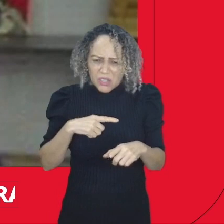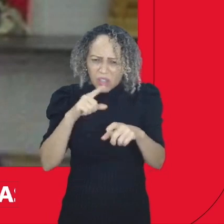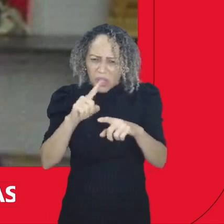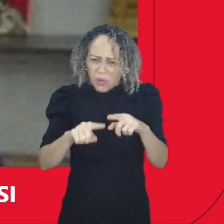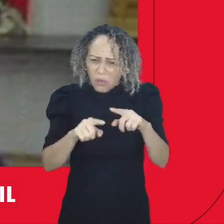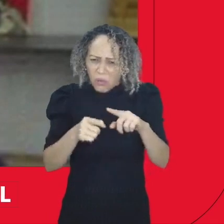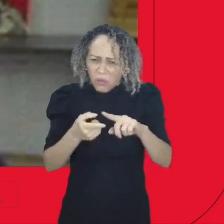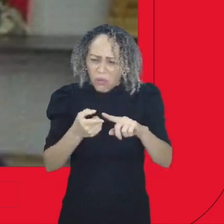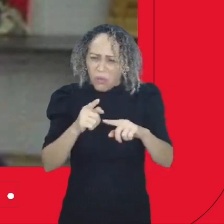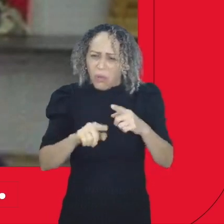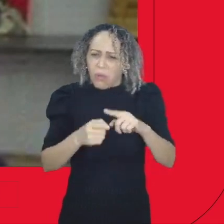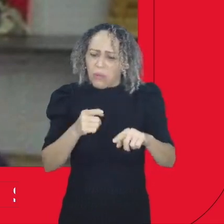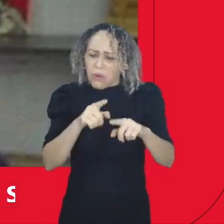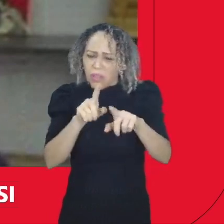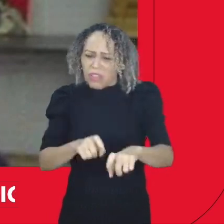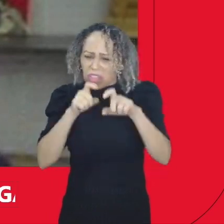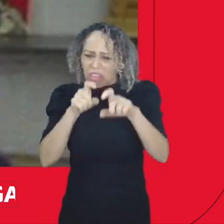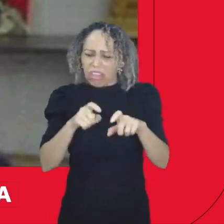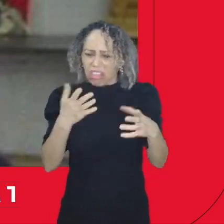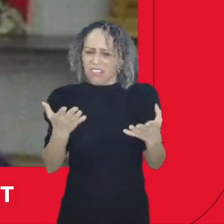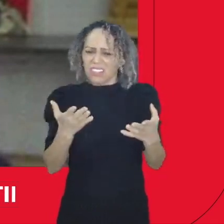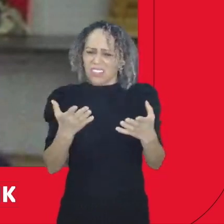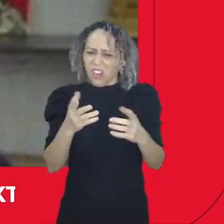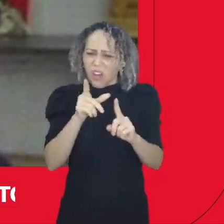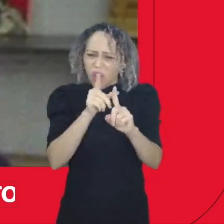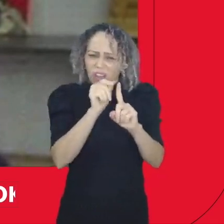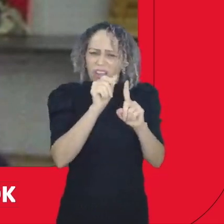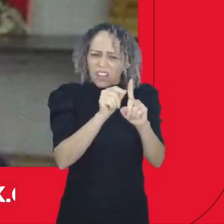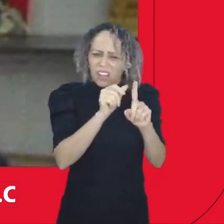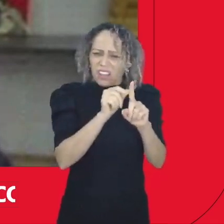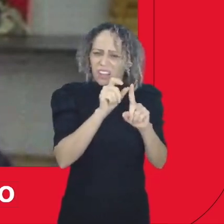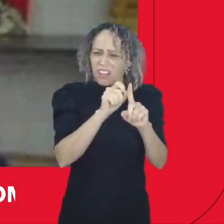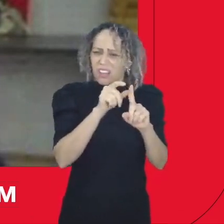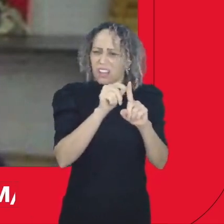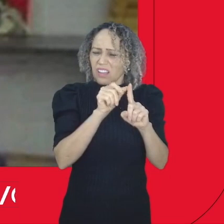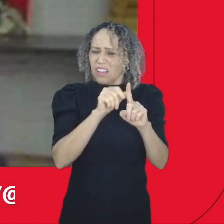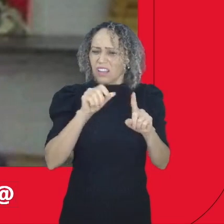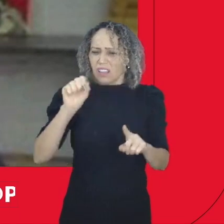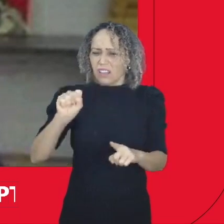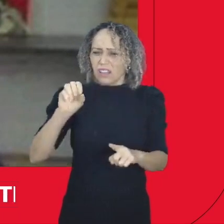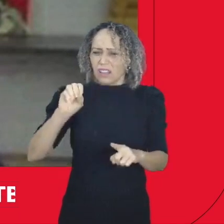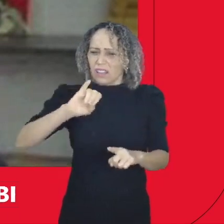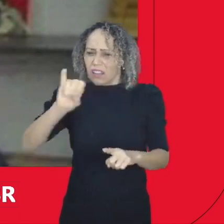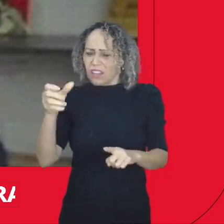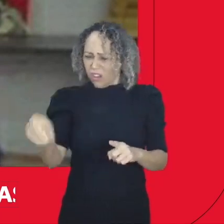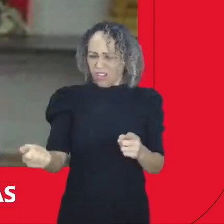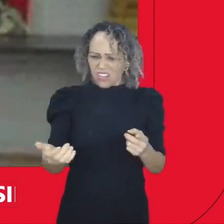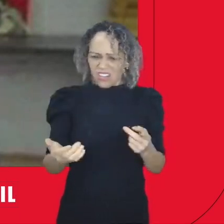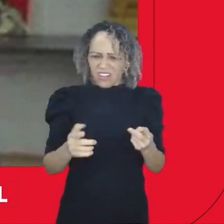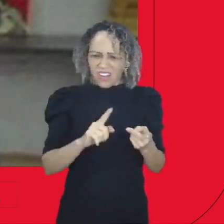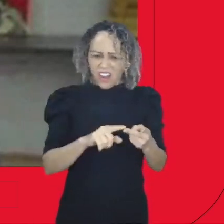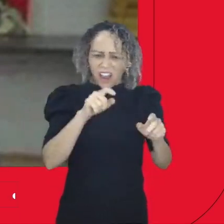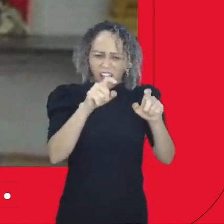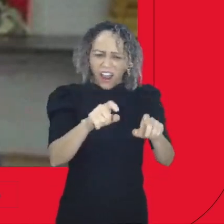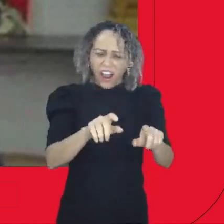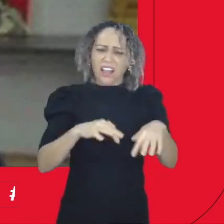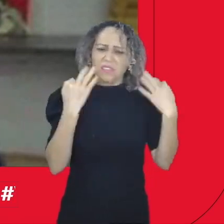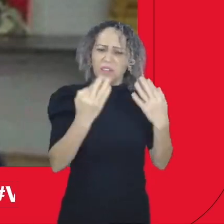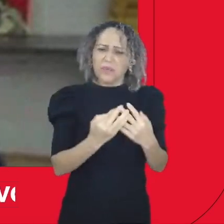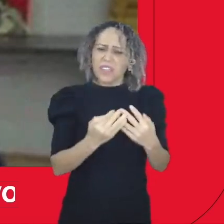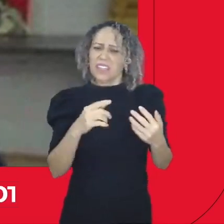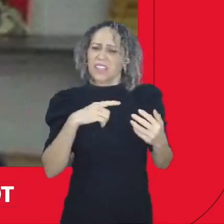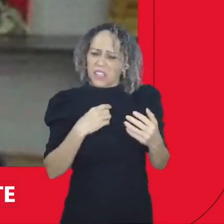feijão, perdemos 44 mil famílias que produziam leite e não produzem mais, diminuiu a lavoura plantada com